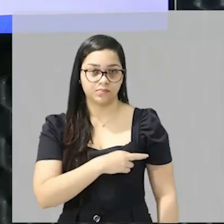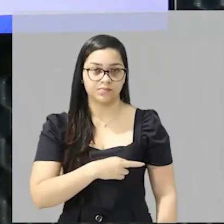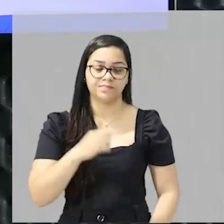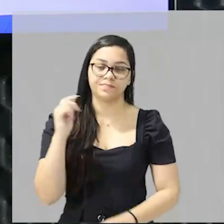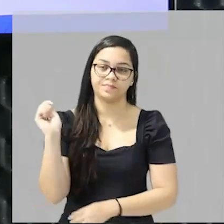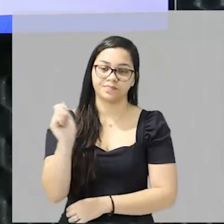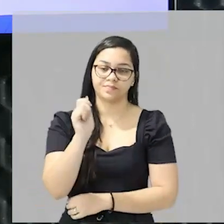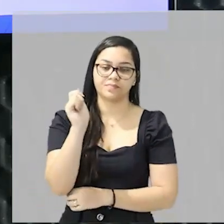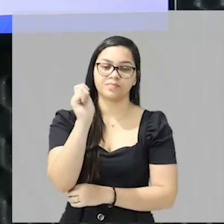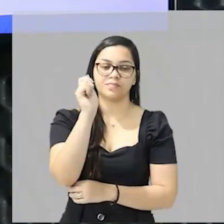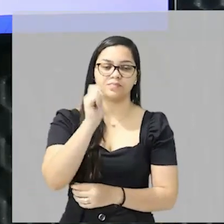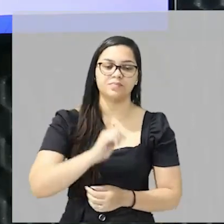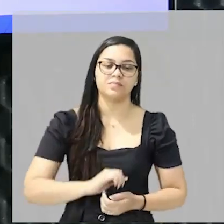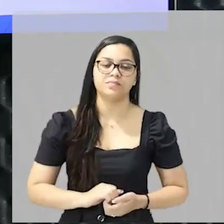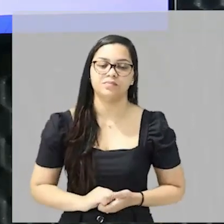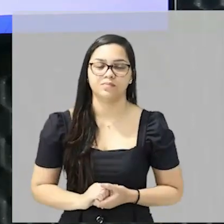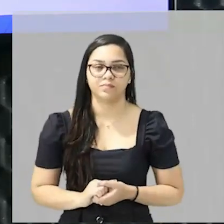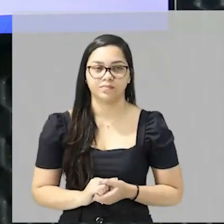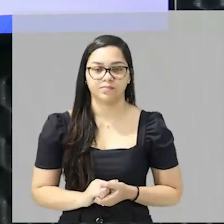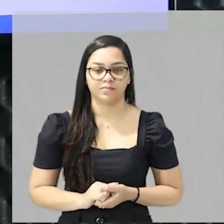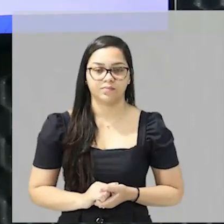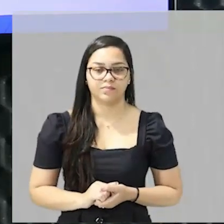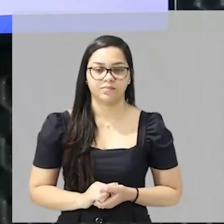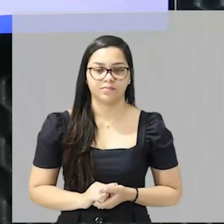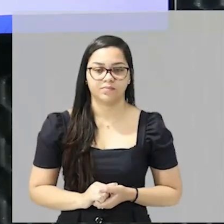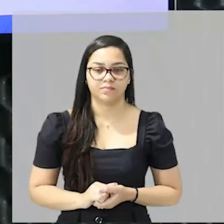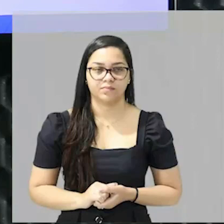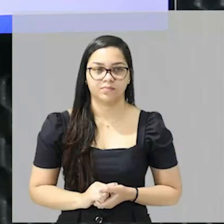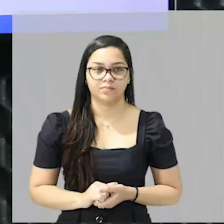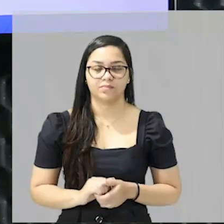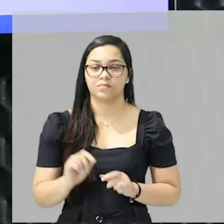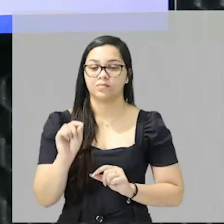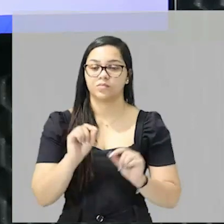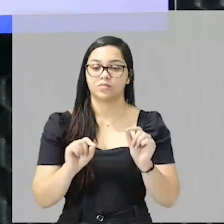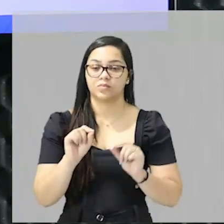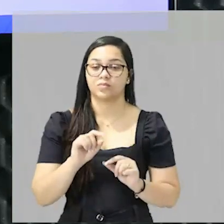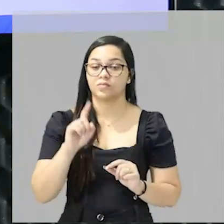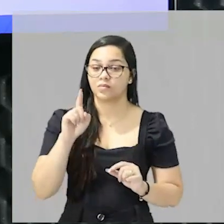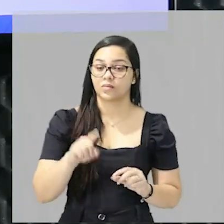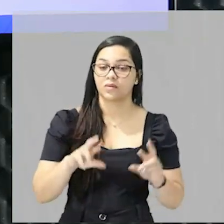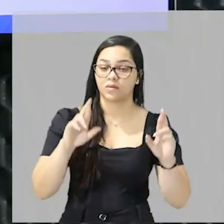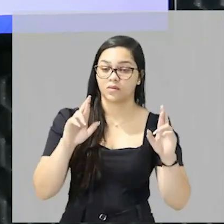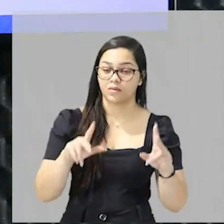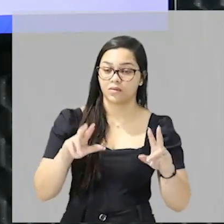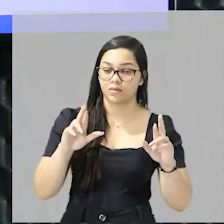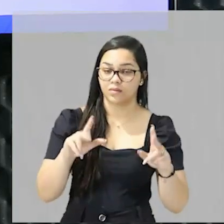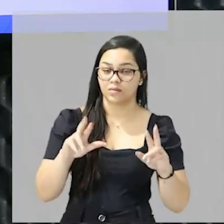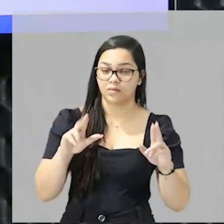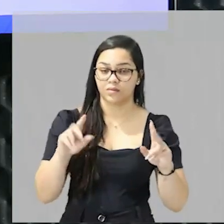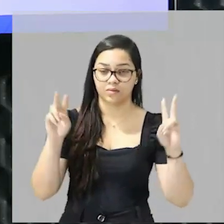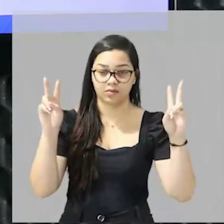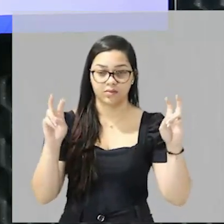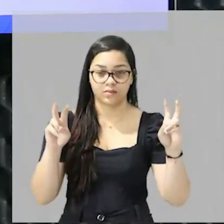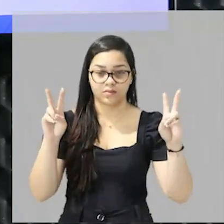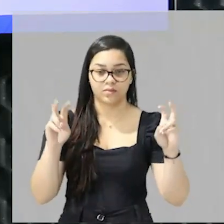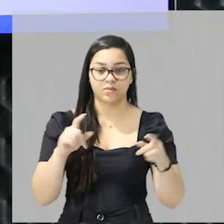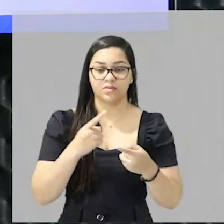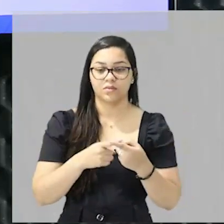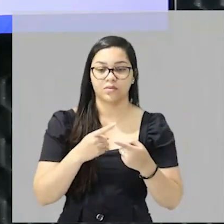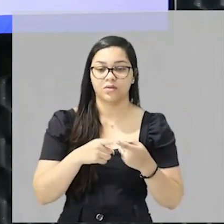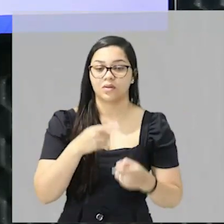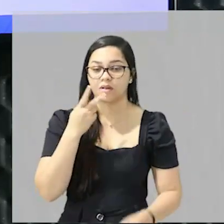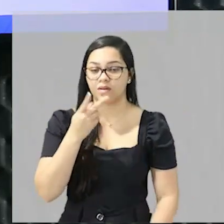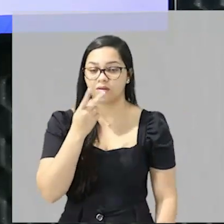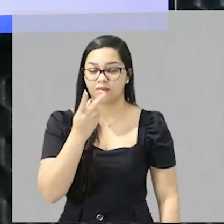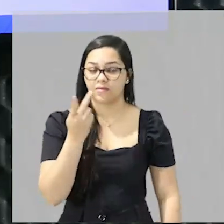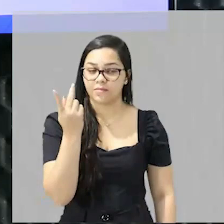adultos, which will be very different, que serão bem diferentes, tá? Entre aspas, porque é a fala